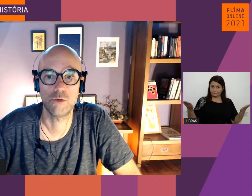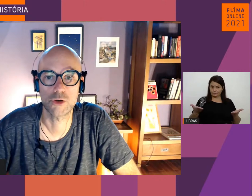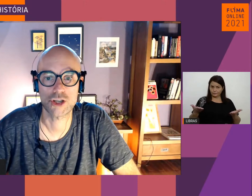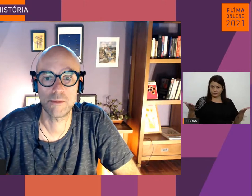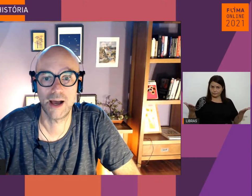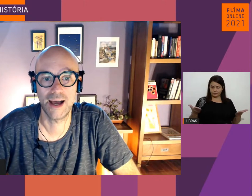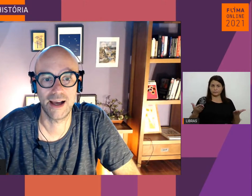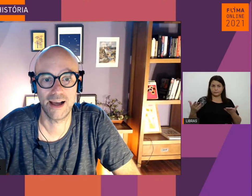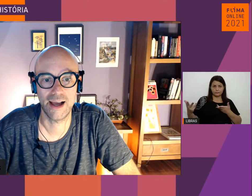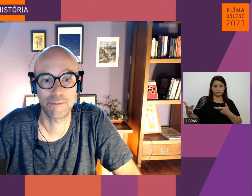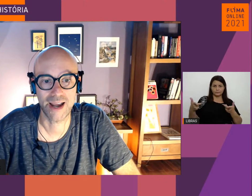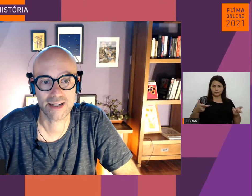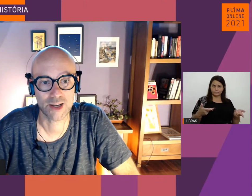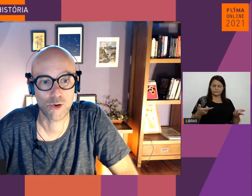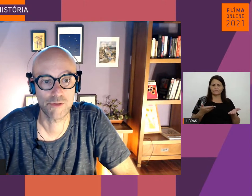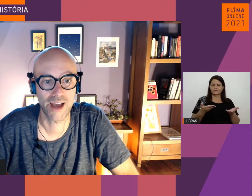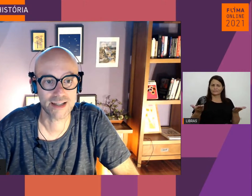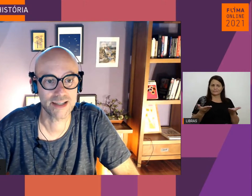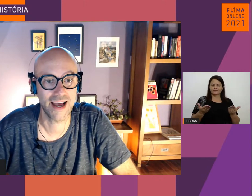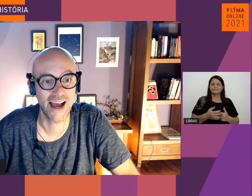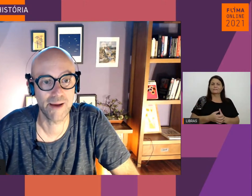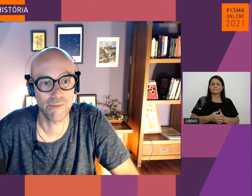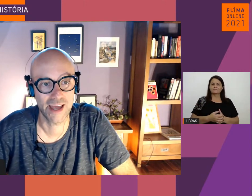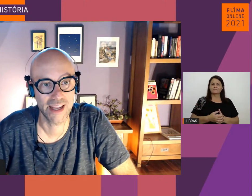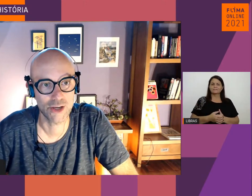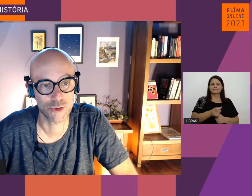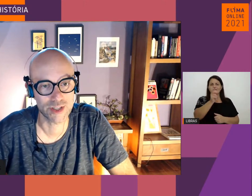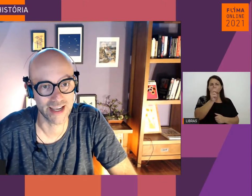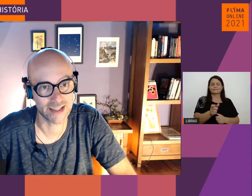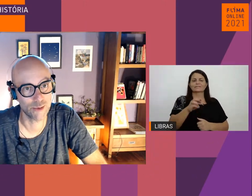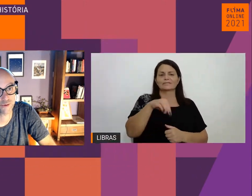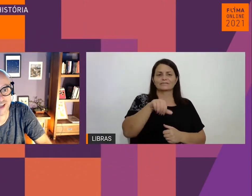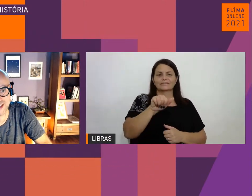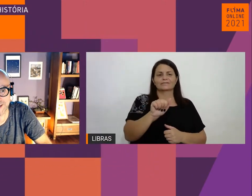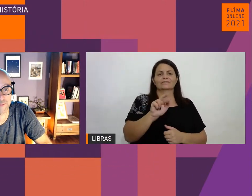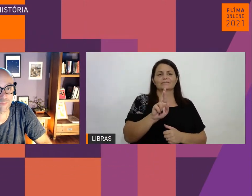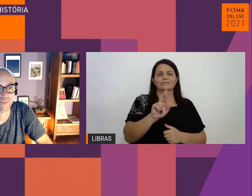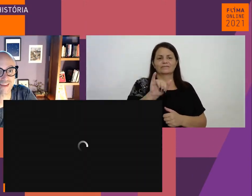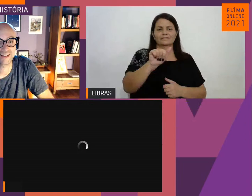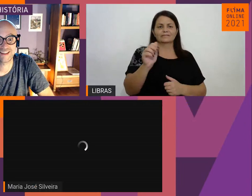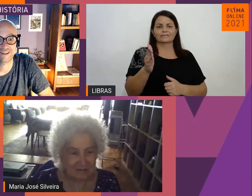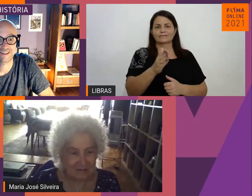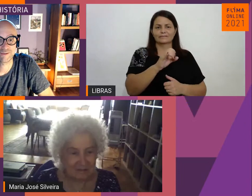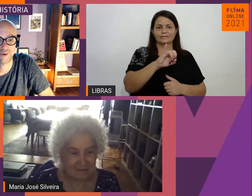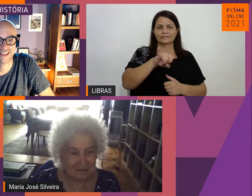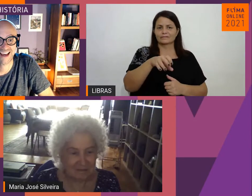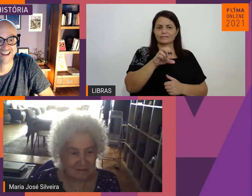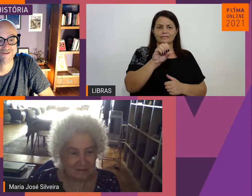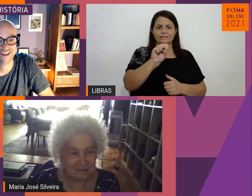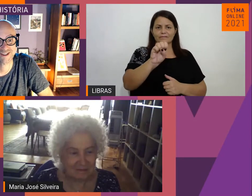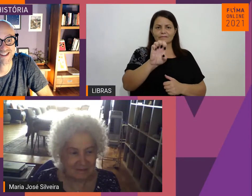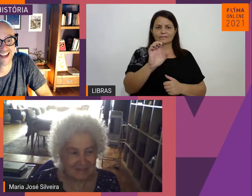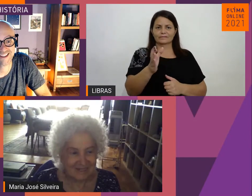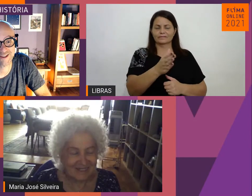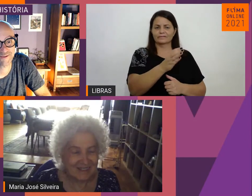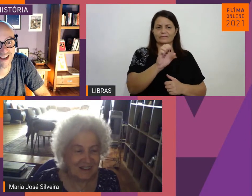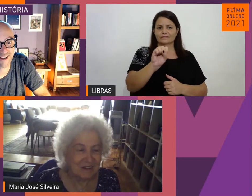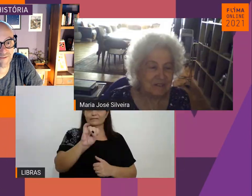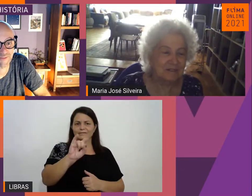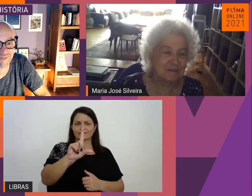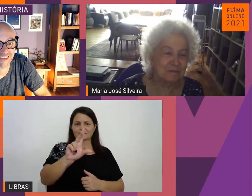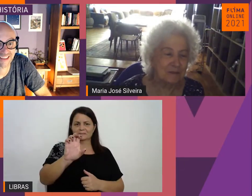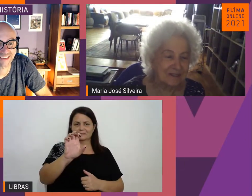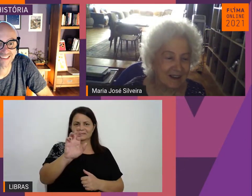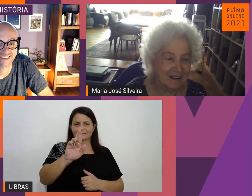eu vou chamar a para essa conversa a Maria José Silveira Boa tarde Maria José